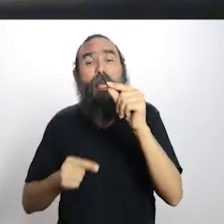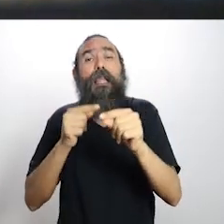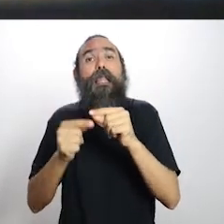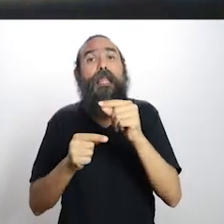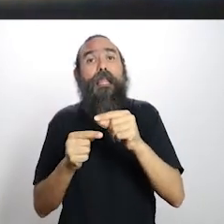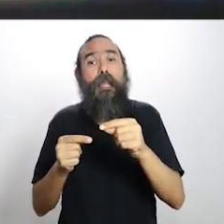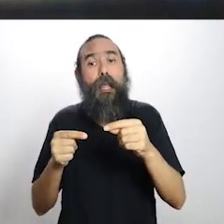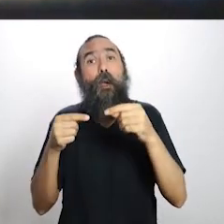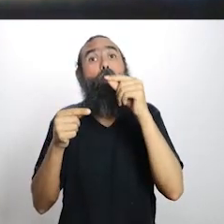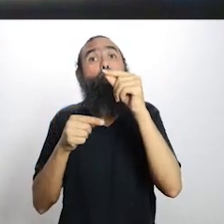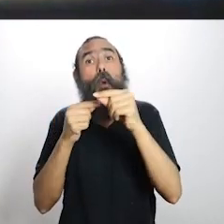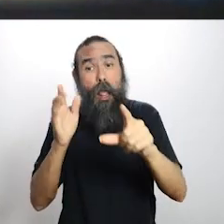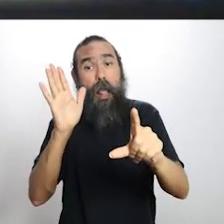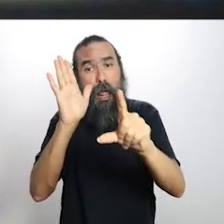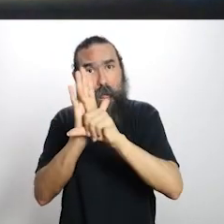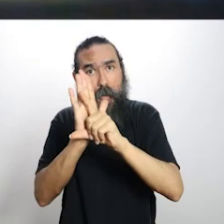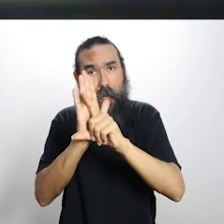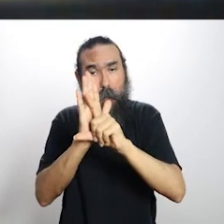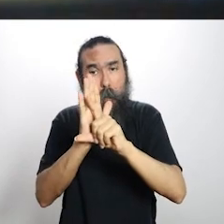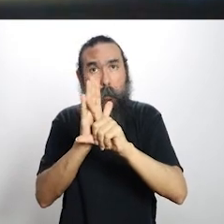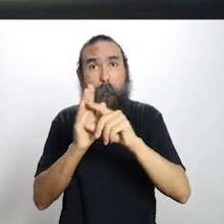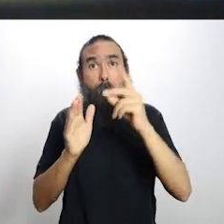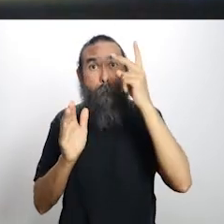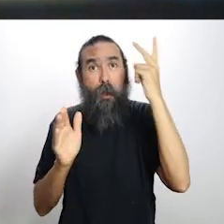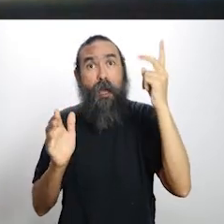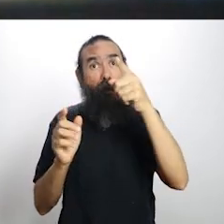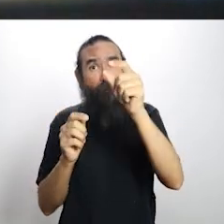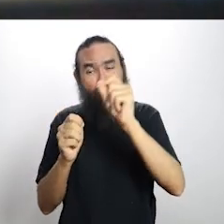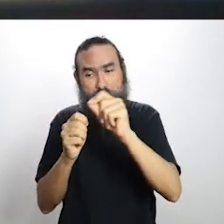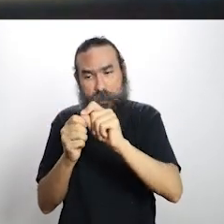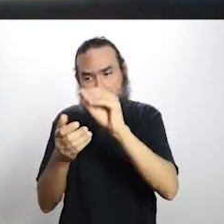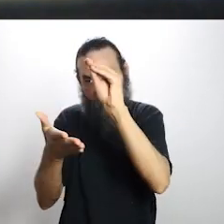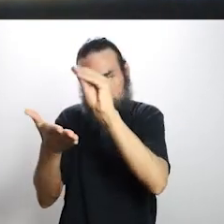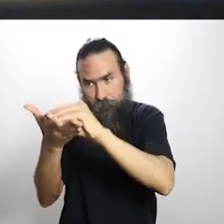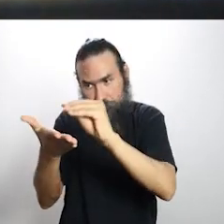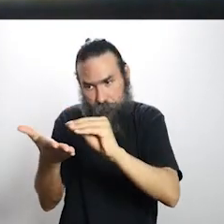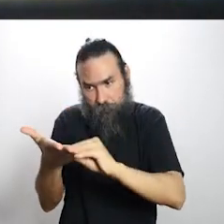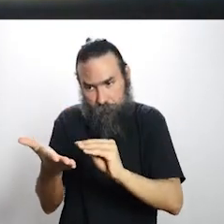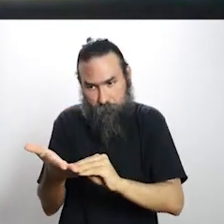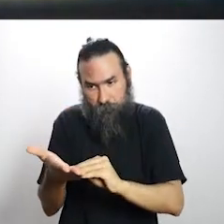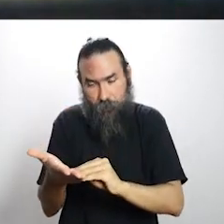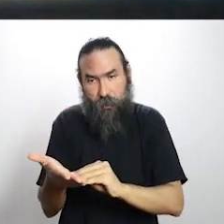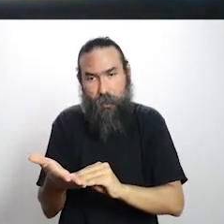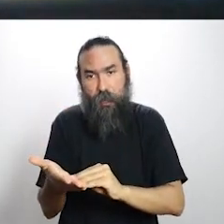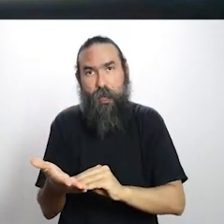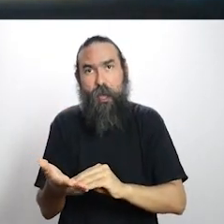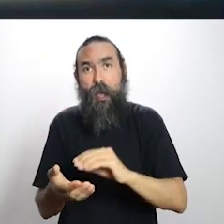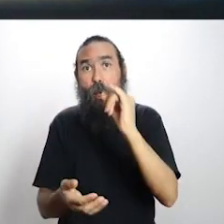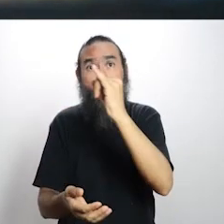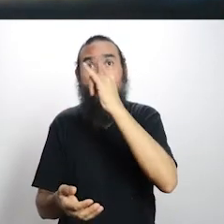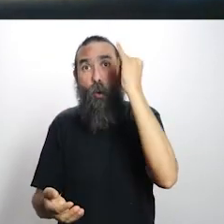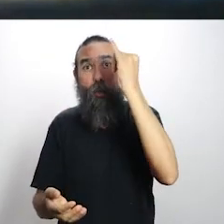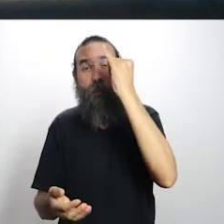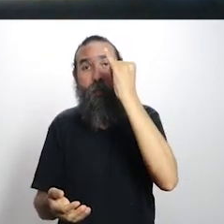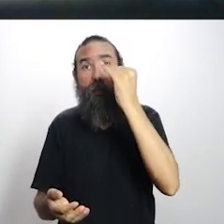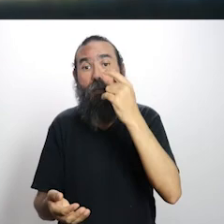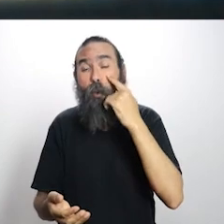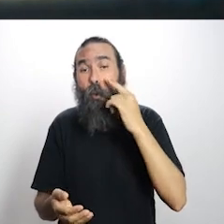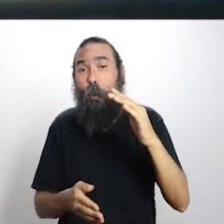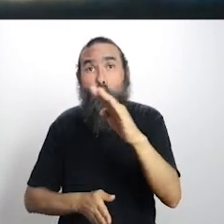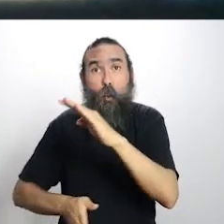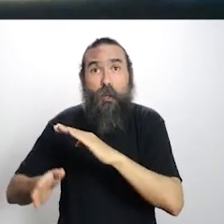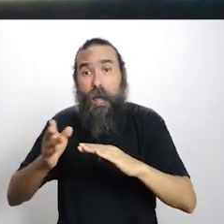importante inclusive de cuidado dos gestores na execução dessa lei primeiro porque ela implica que ela coloca o seguinte